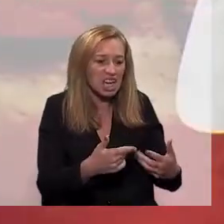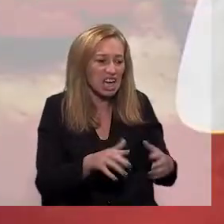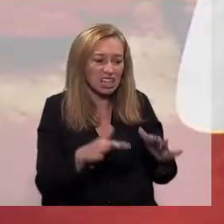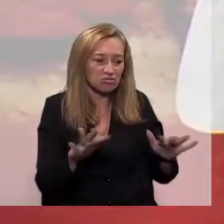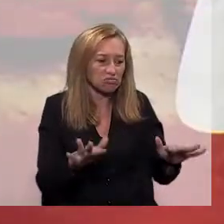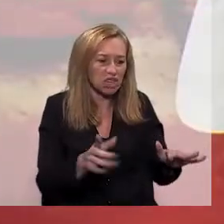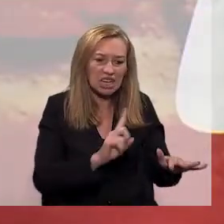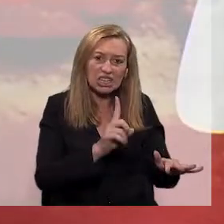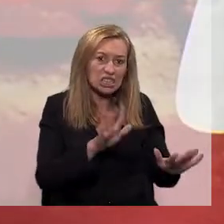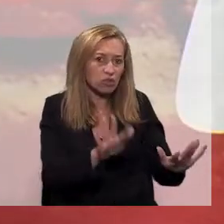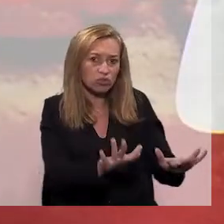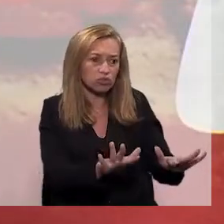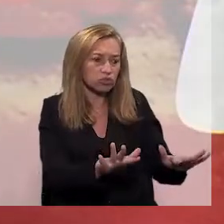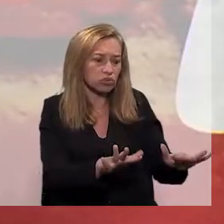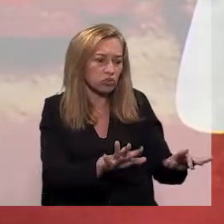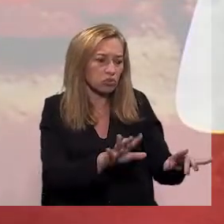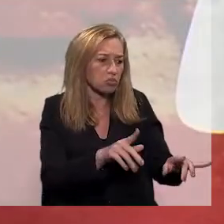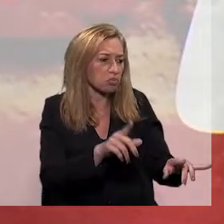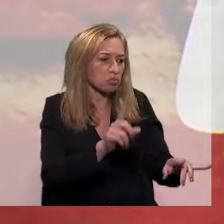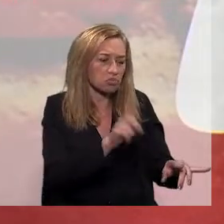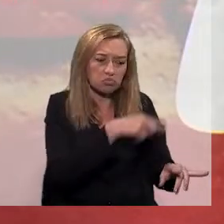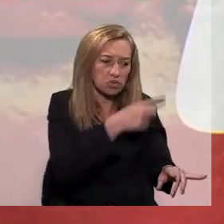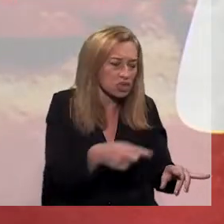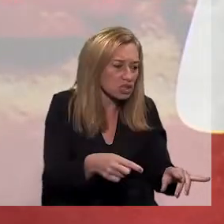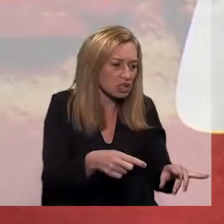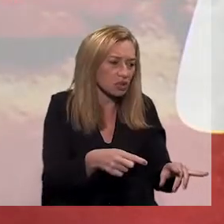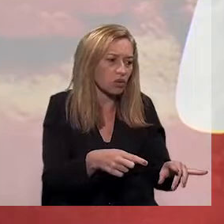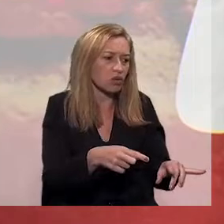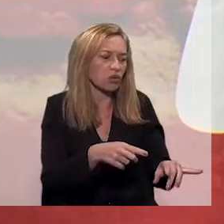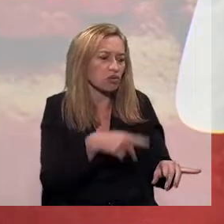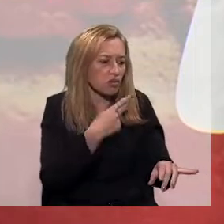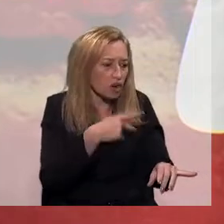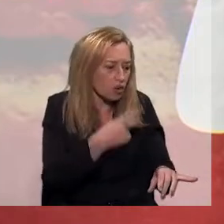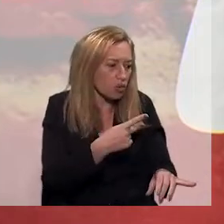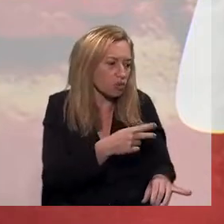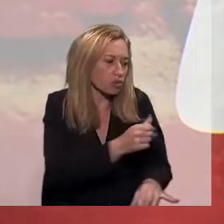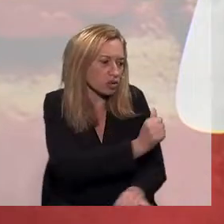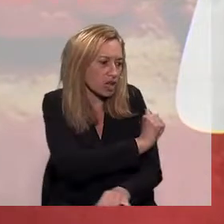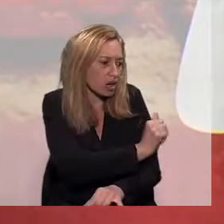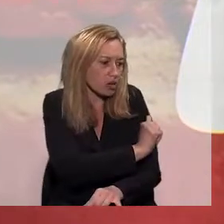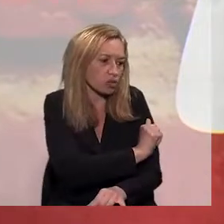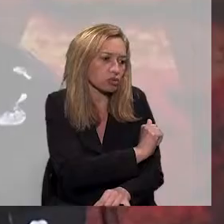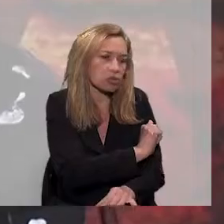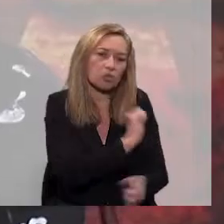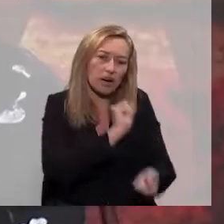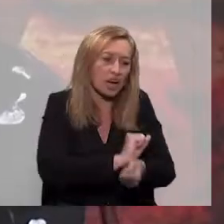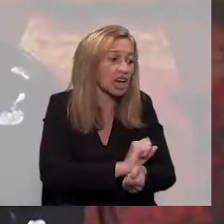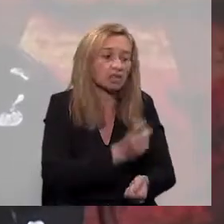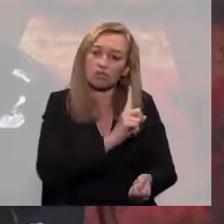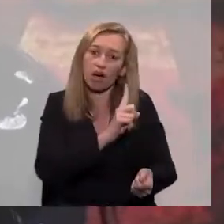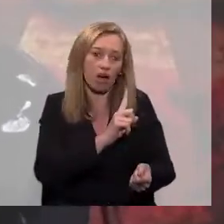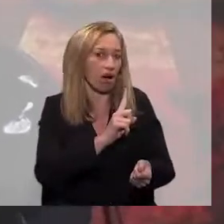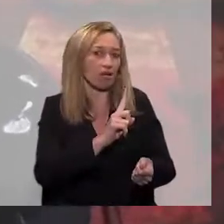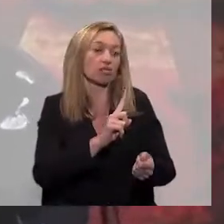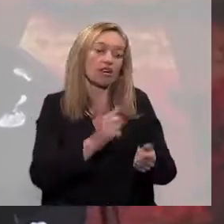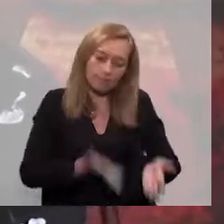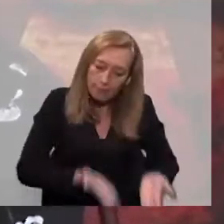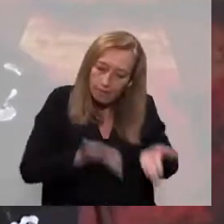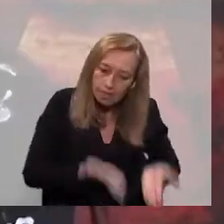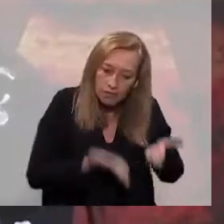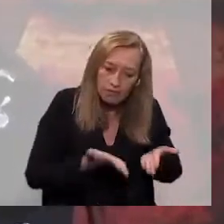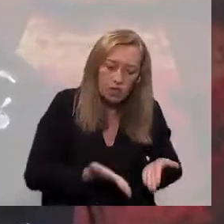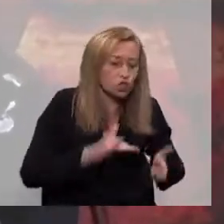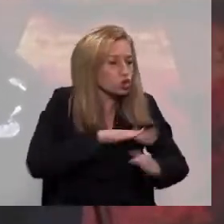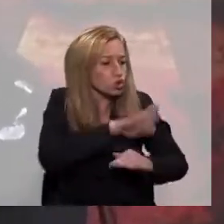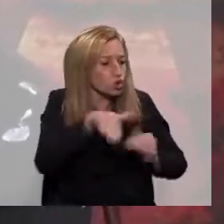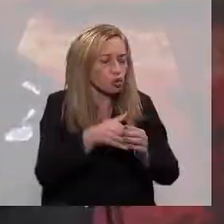a atenção desses alunos, né, dos seus colegas de classe. Não, Pelo contrário, ela incentivou, participou. Incentivou e participou diretamente durante todo